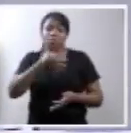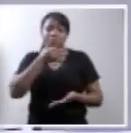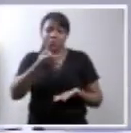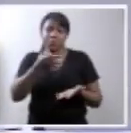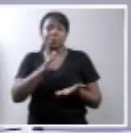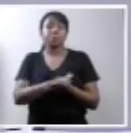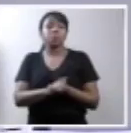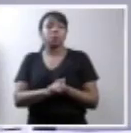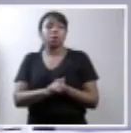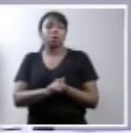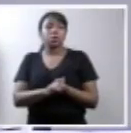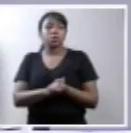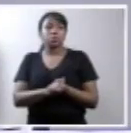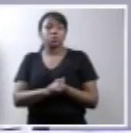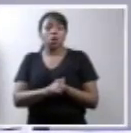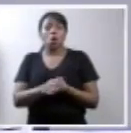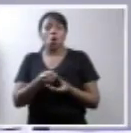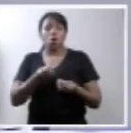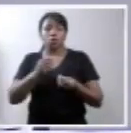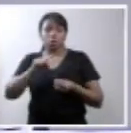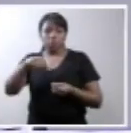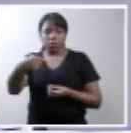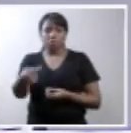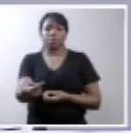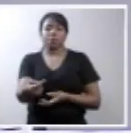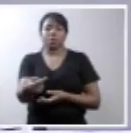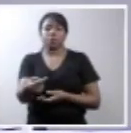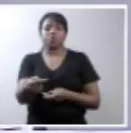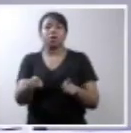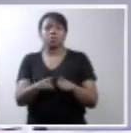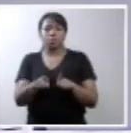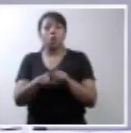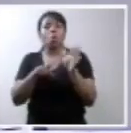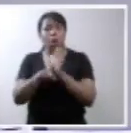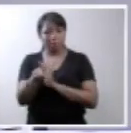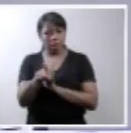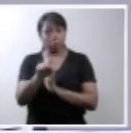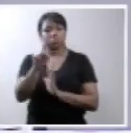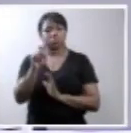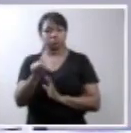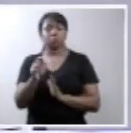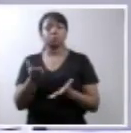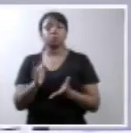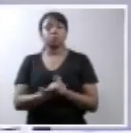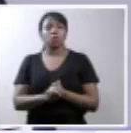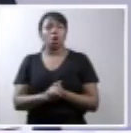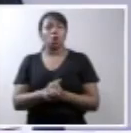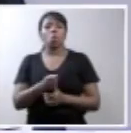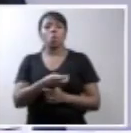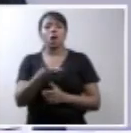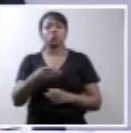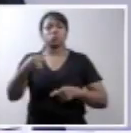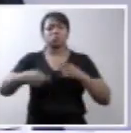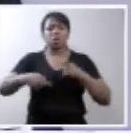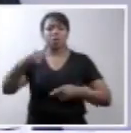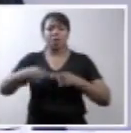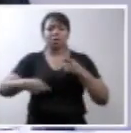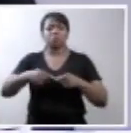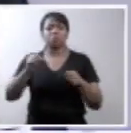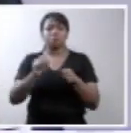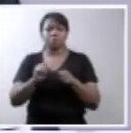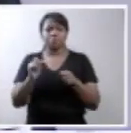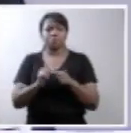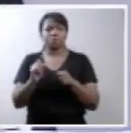a fazer uma colocação e a seguir uma indagação quando dos